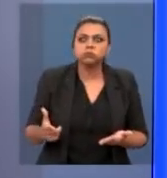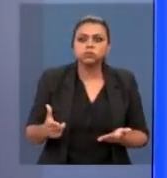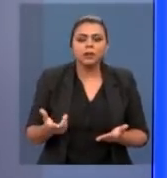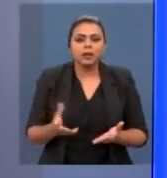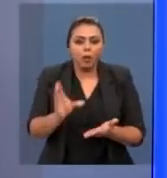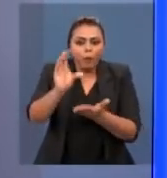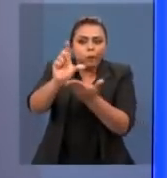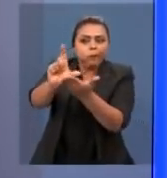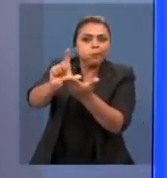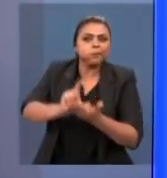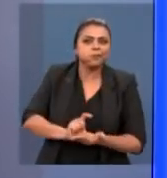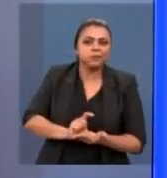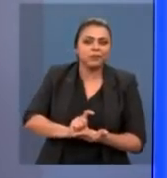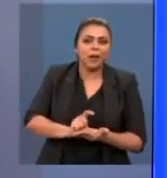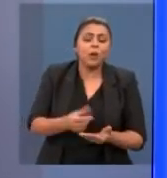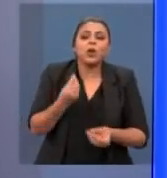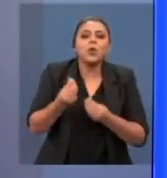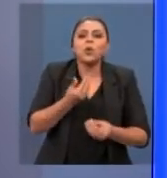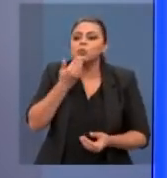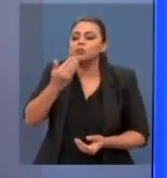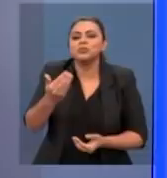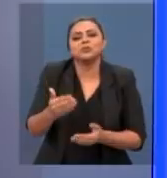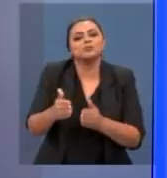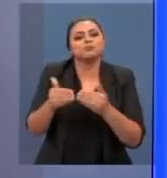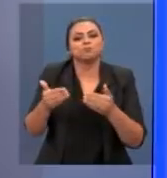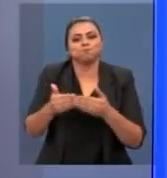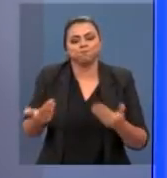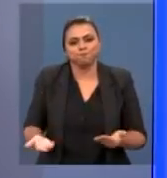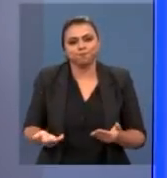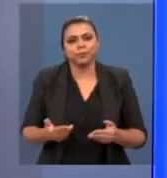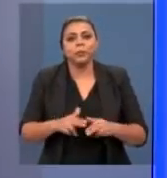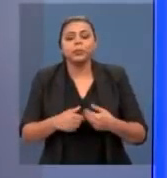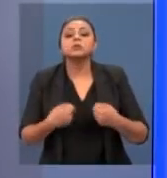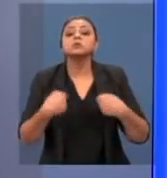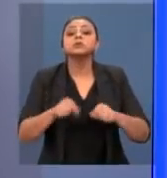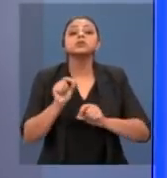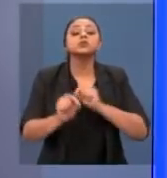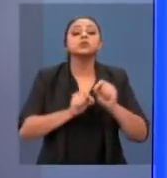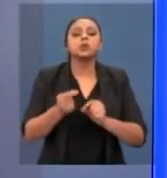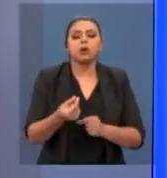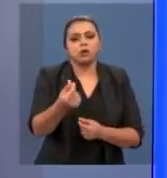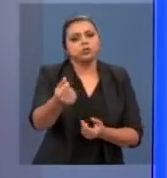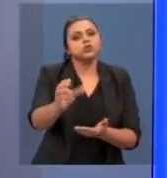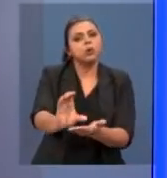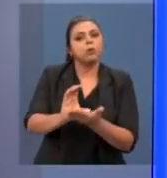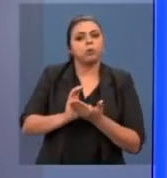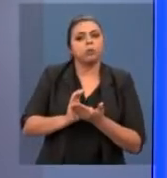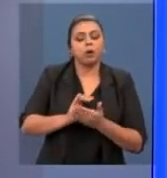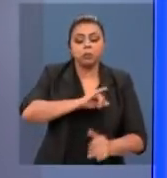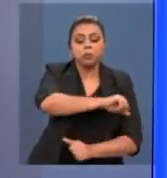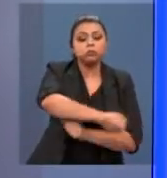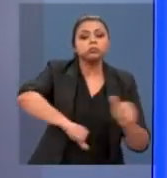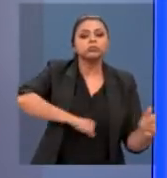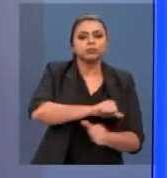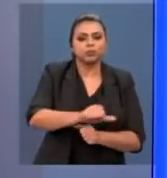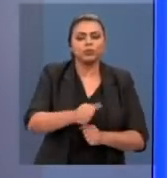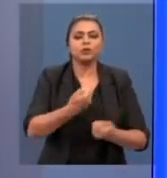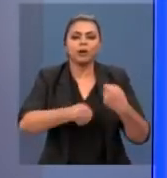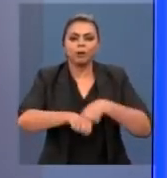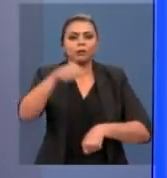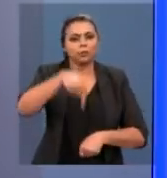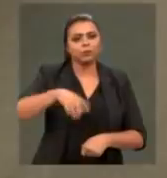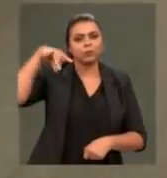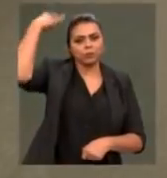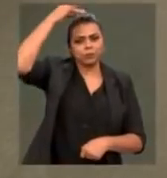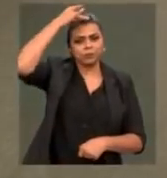pouco dinheiro para a gente pediu ao governo federal para desenvolver o turismo ea gente precisa desse dinheiro também para mudar o modelo de de economia do estado do espírito santo